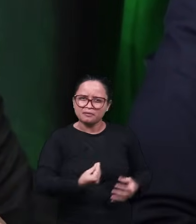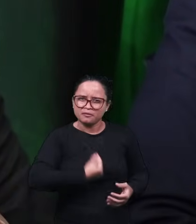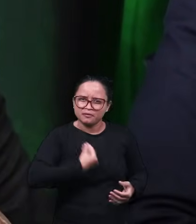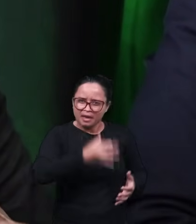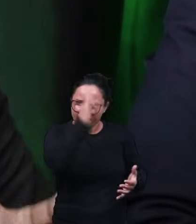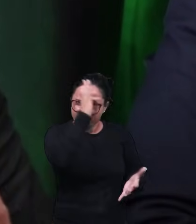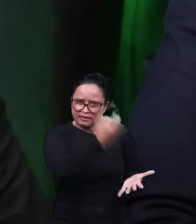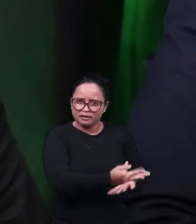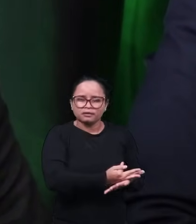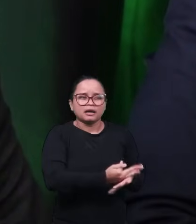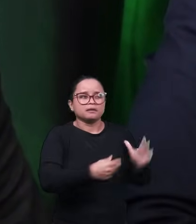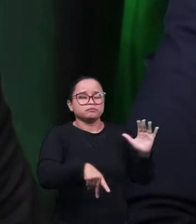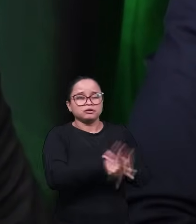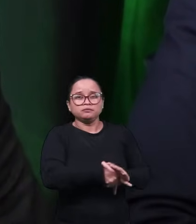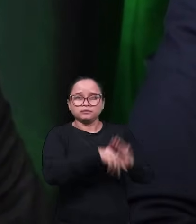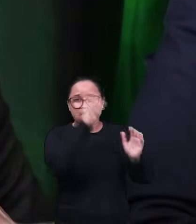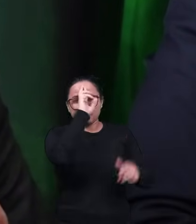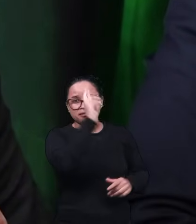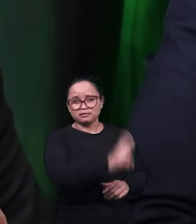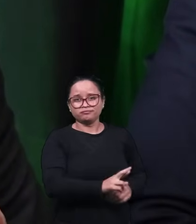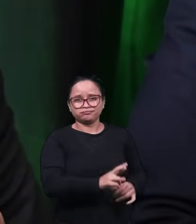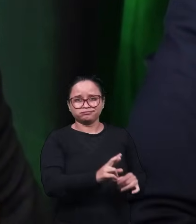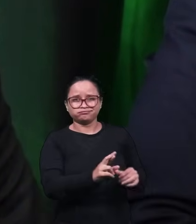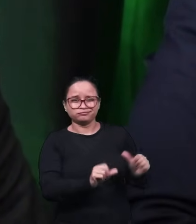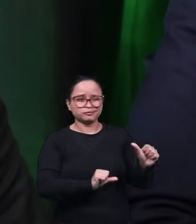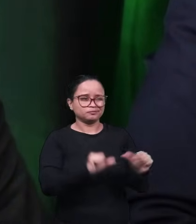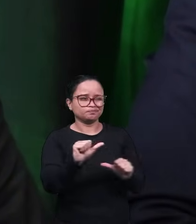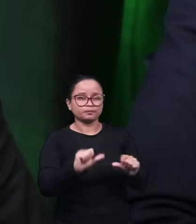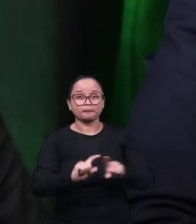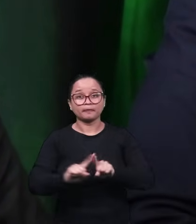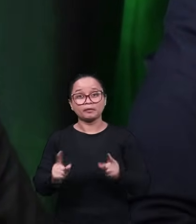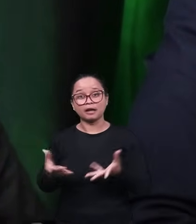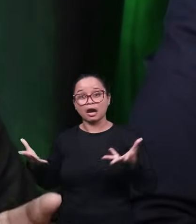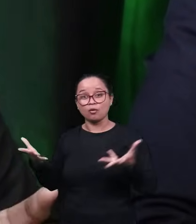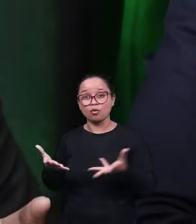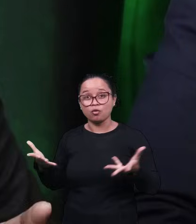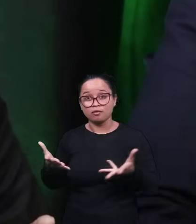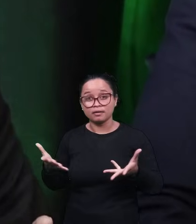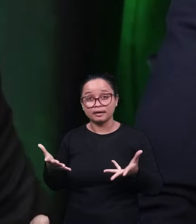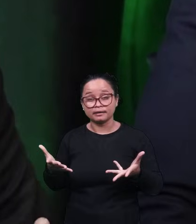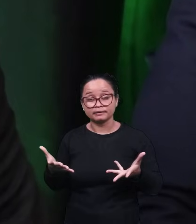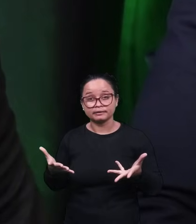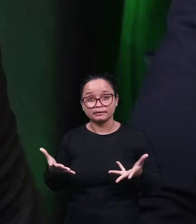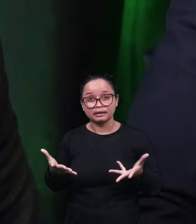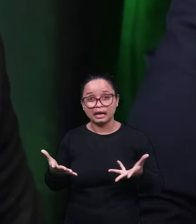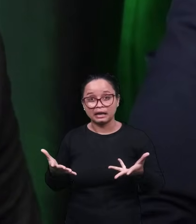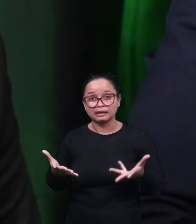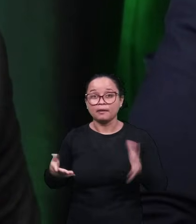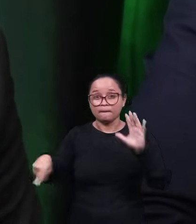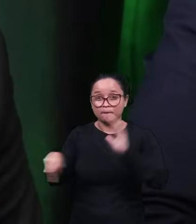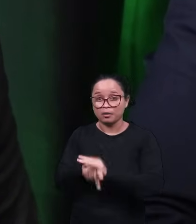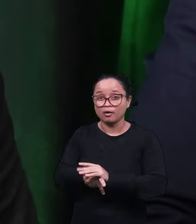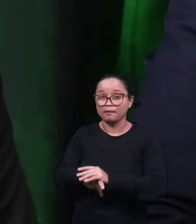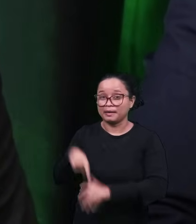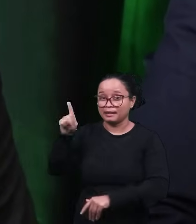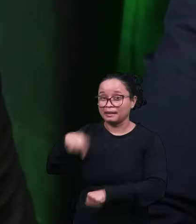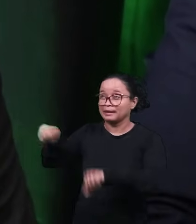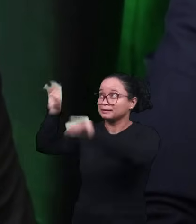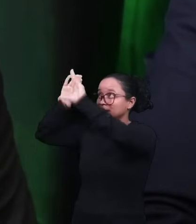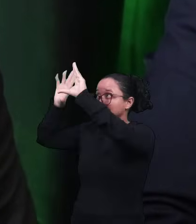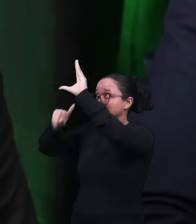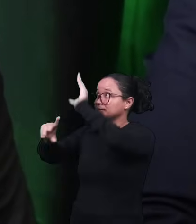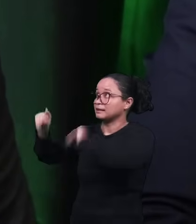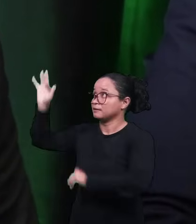sua fé, é uma fé material, distorcida. Agora, a fé da obra redentora,